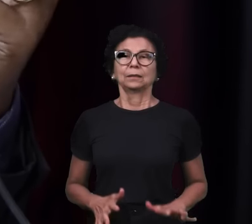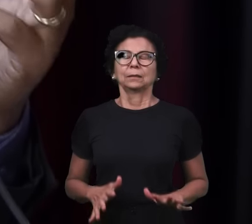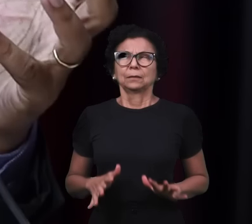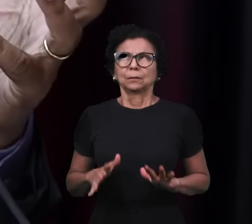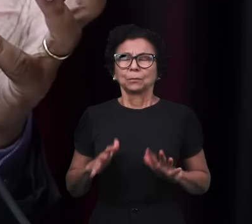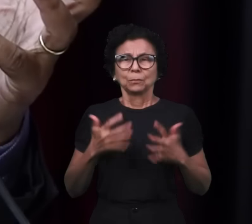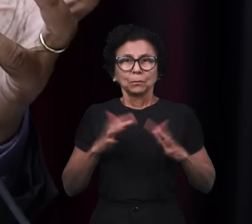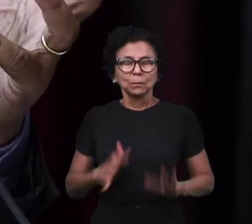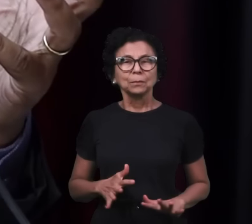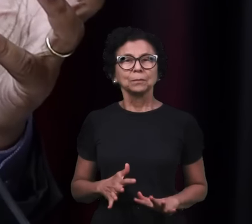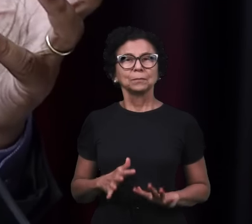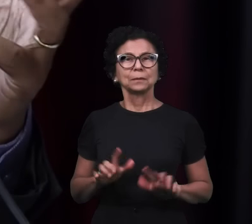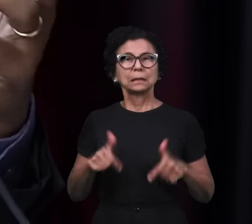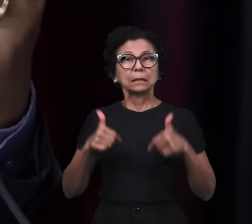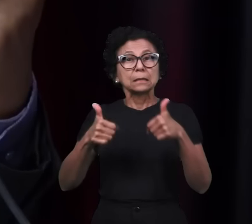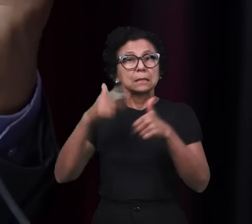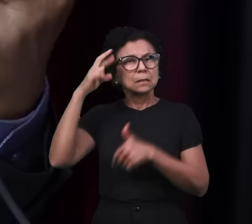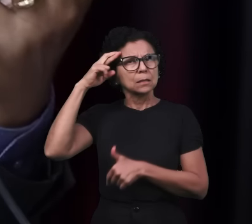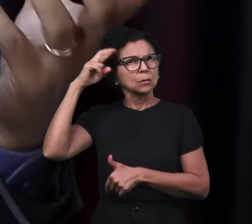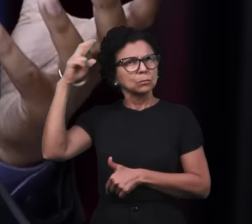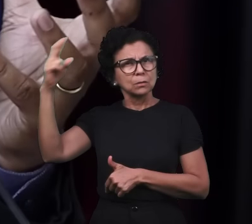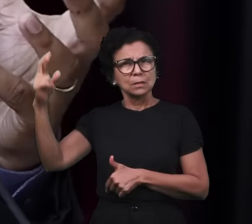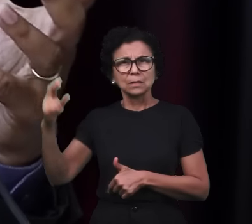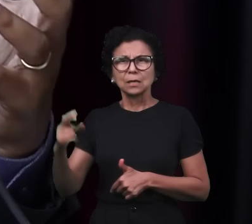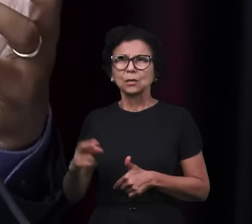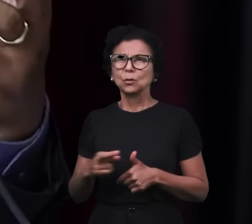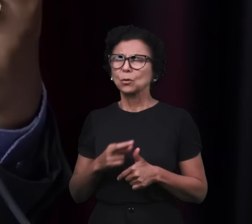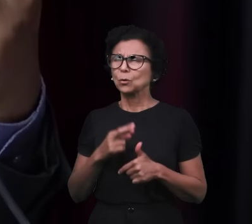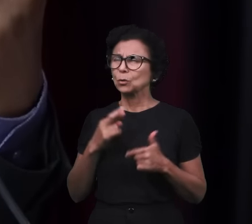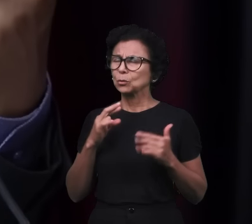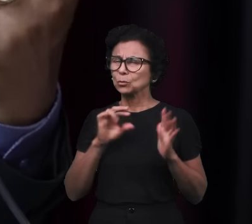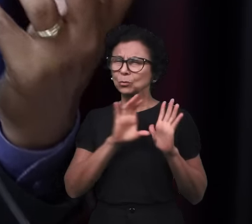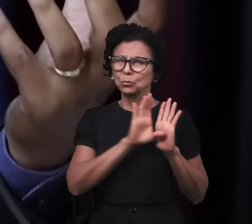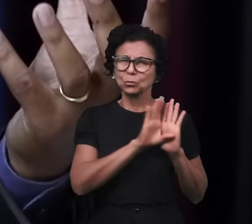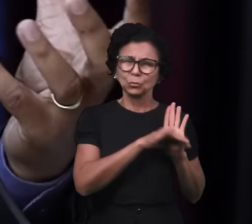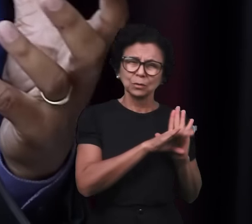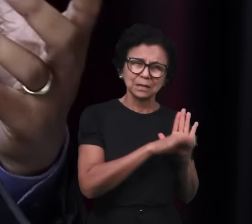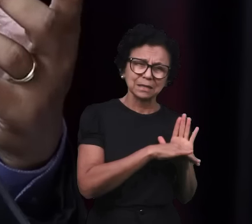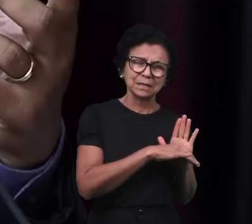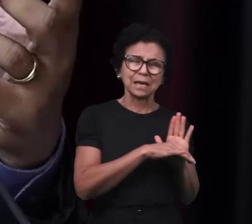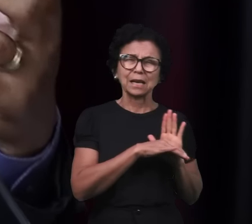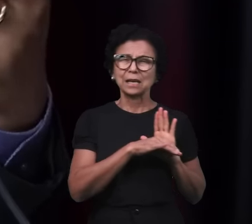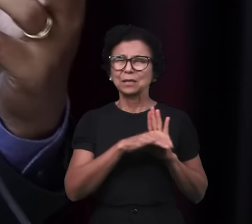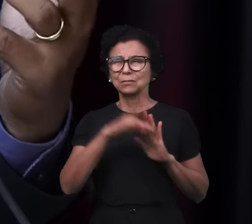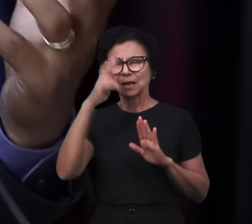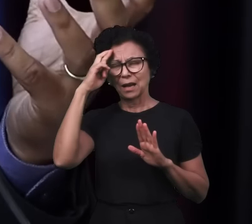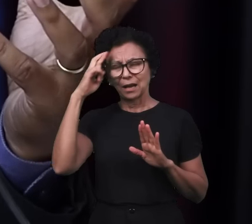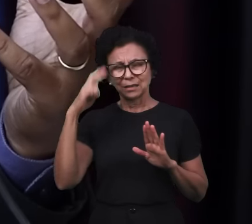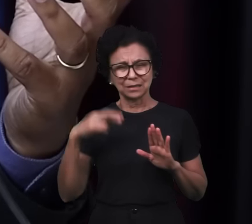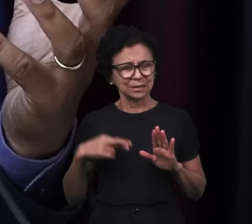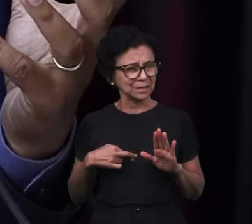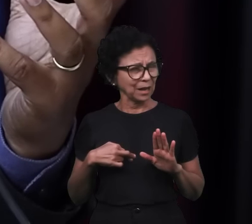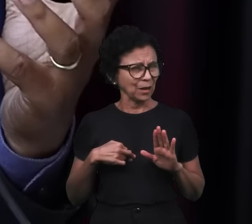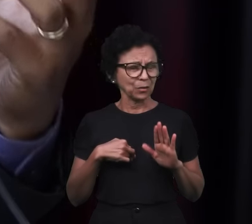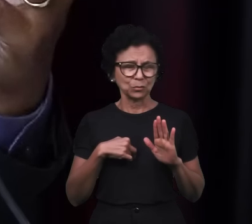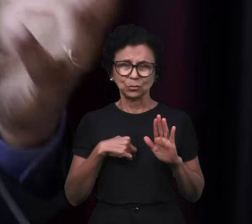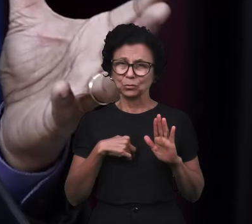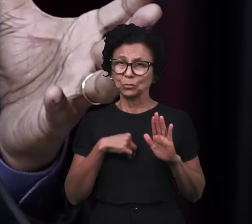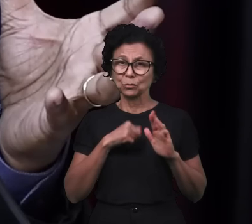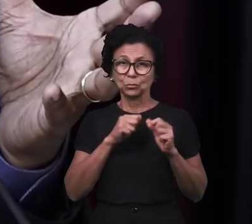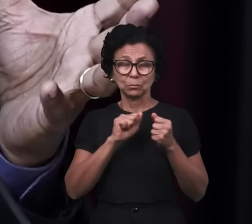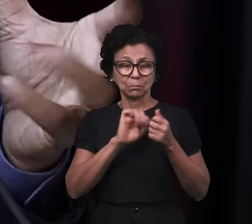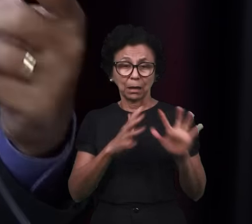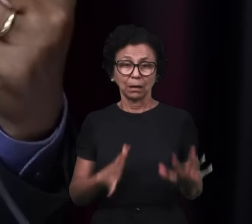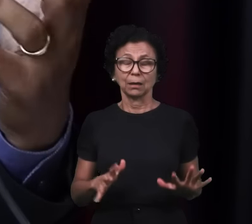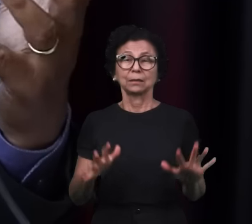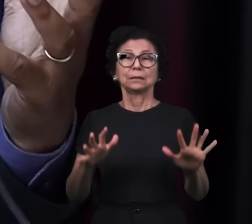pela operação do Senhor. Todos os conceitos, toda a estrutura humana é estremecida pela